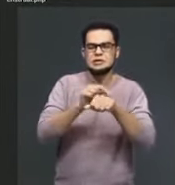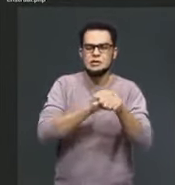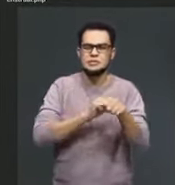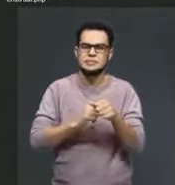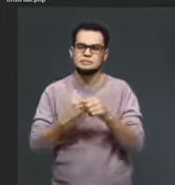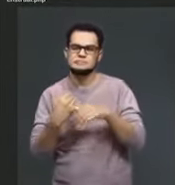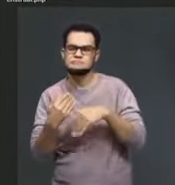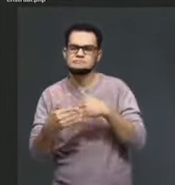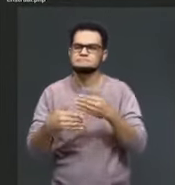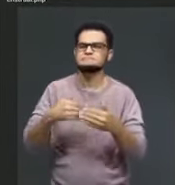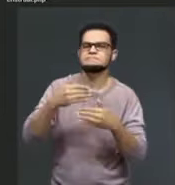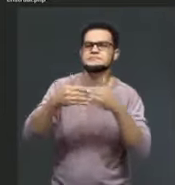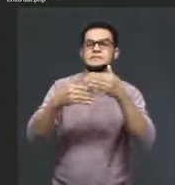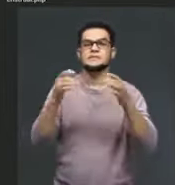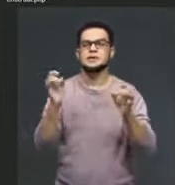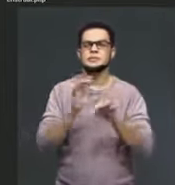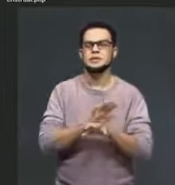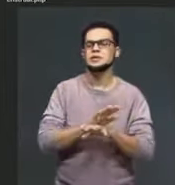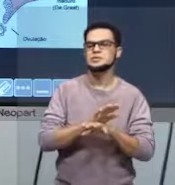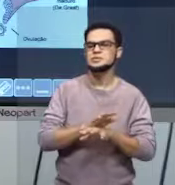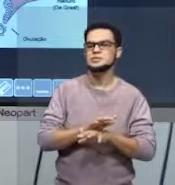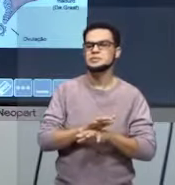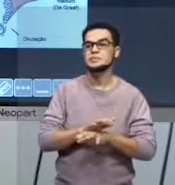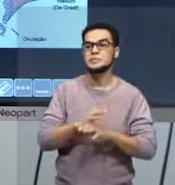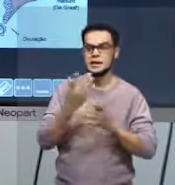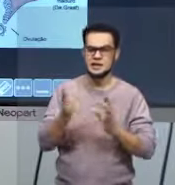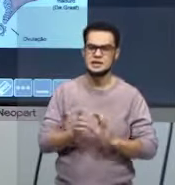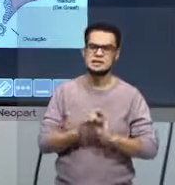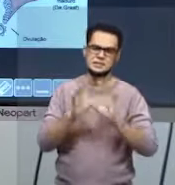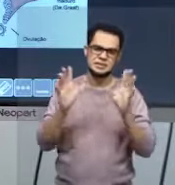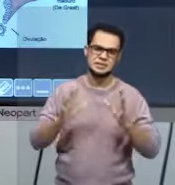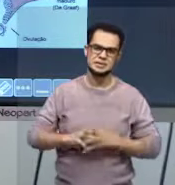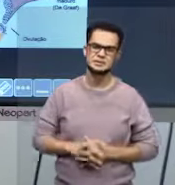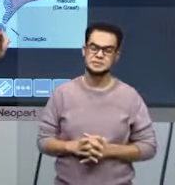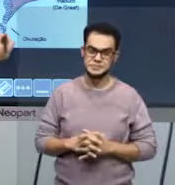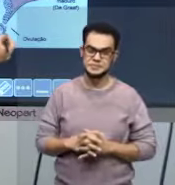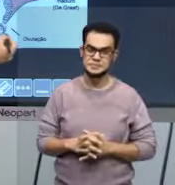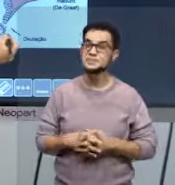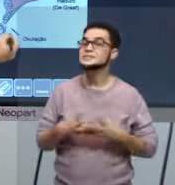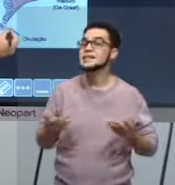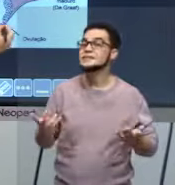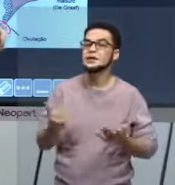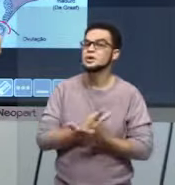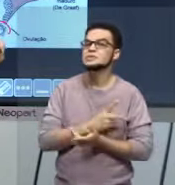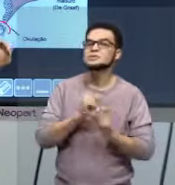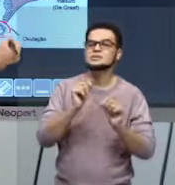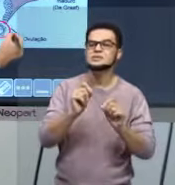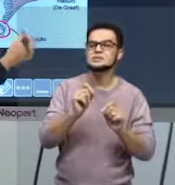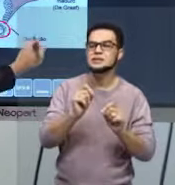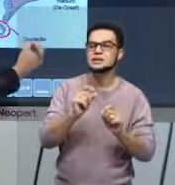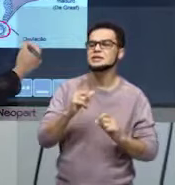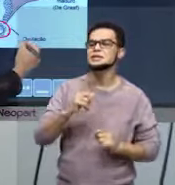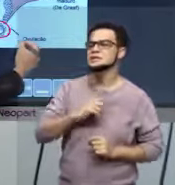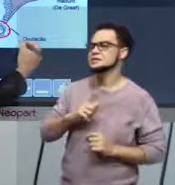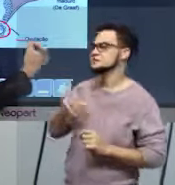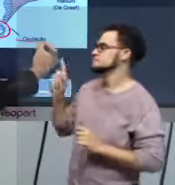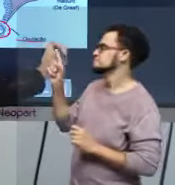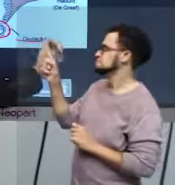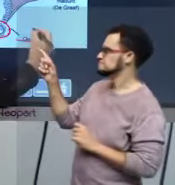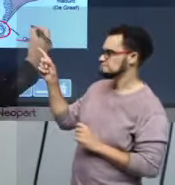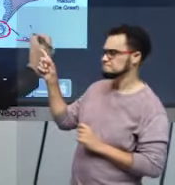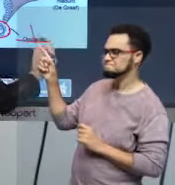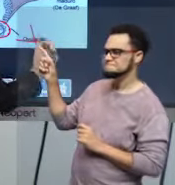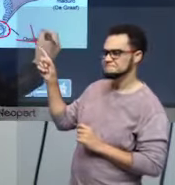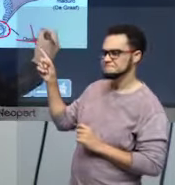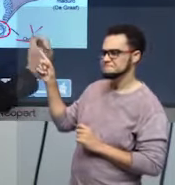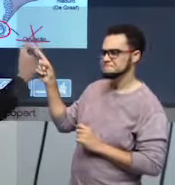ser ovocitado, para ser liberado. E aí eu vou ter o que, gente? A ovulação. Eu coloquei ovulação